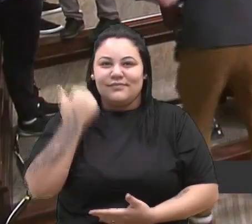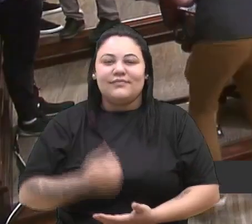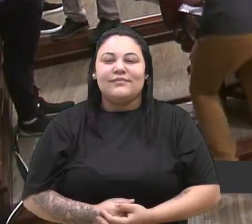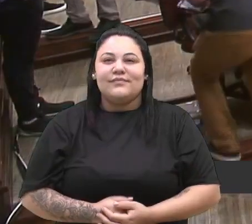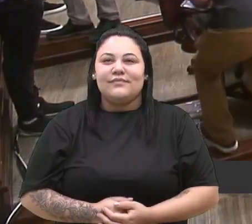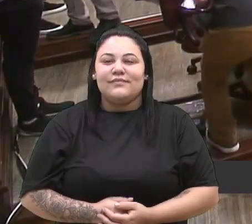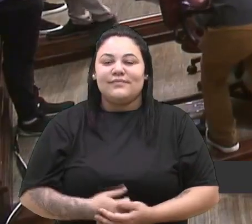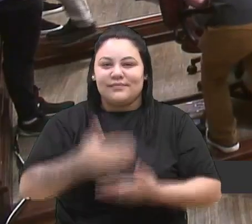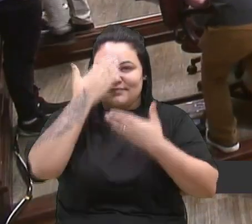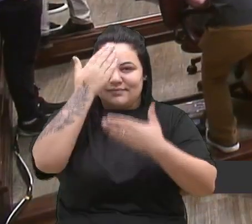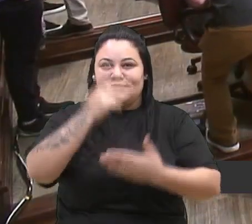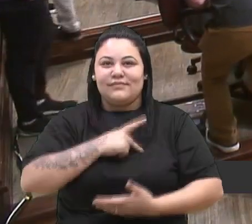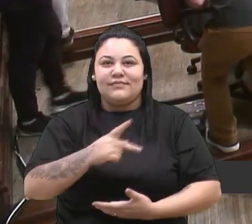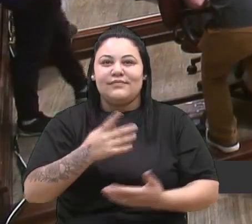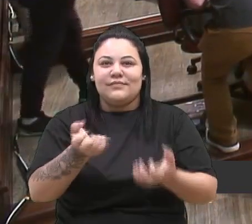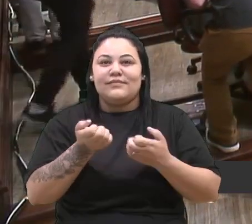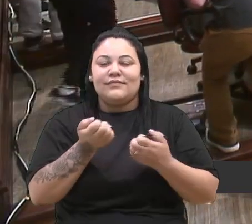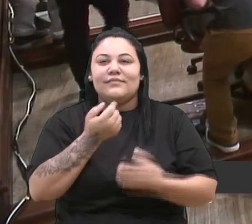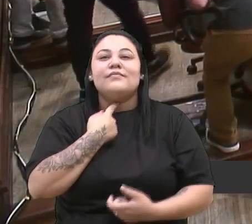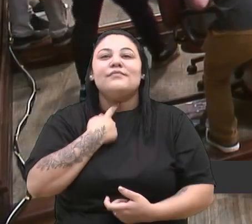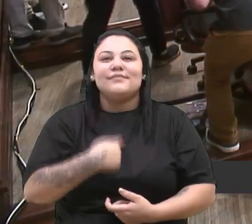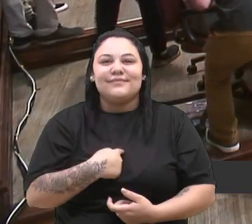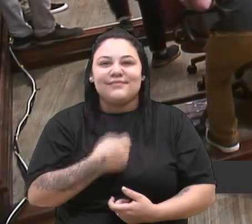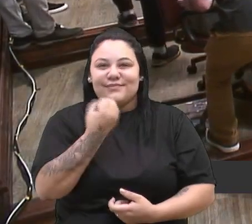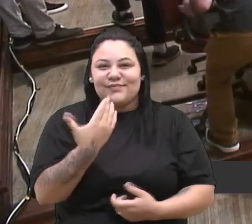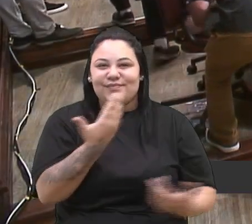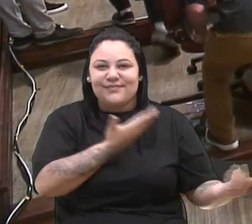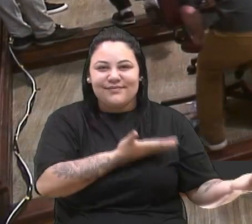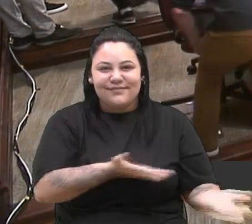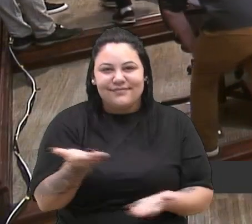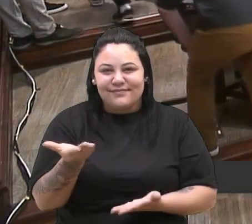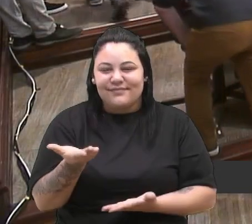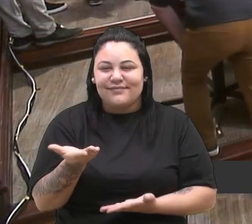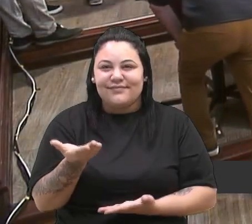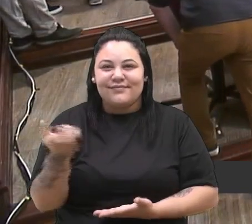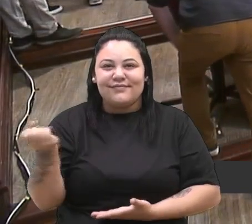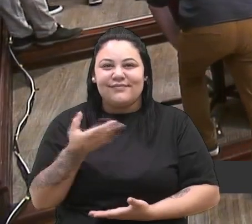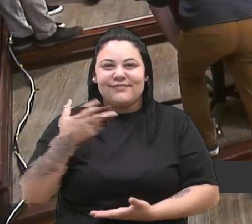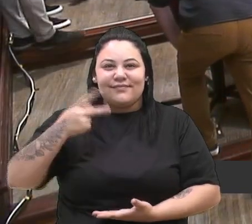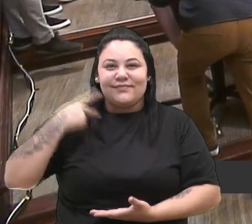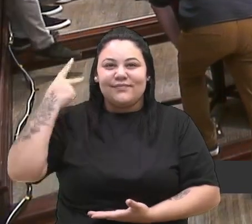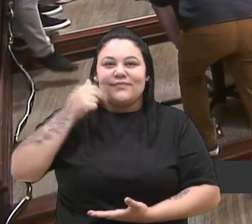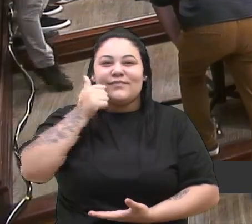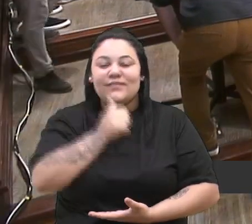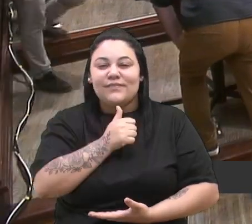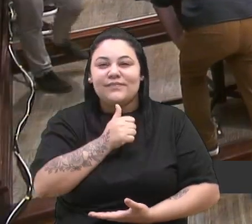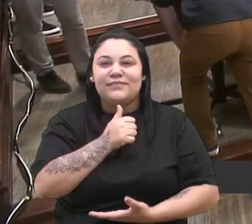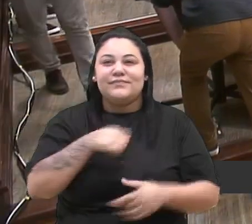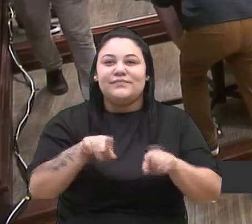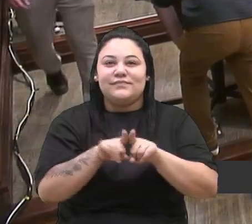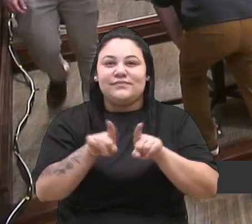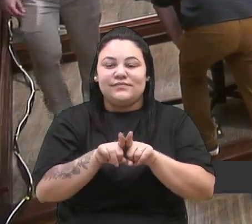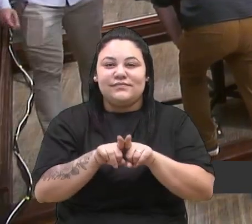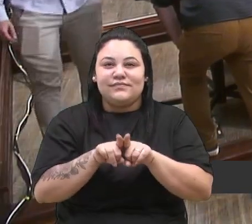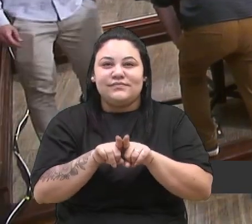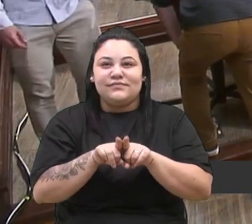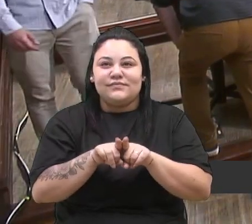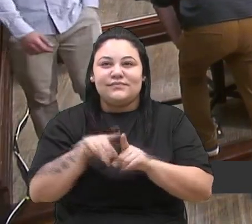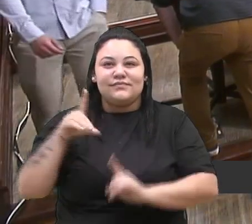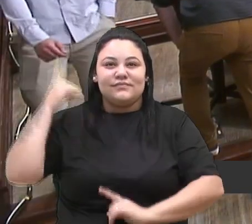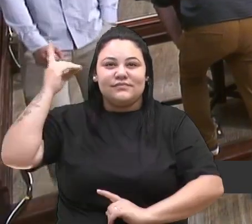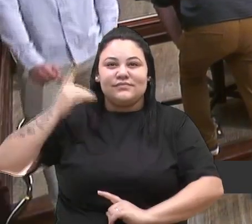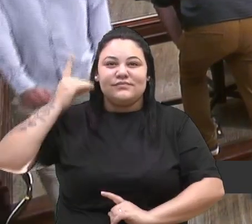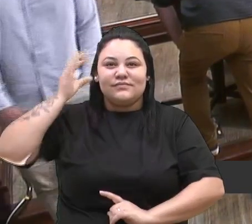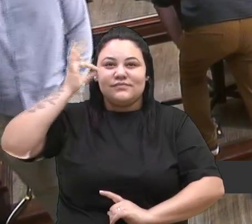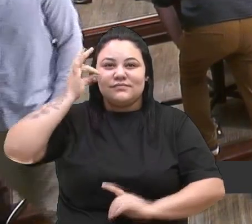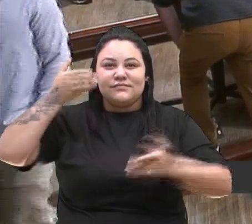Quero desejar boas-vindas à nova vereadora Isabela Schumacher, também saudar o deputado Marcon aqui presente. Mas